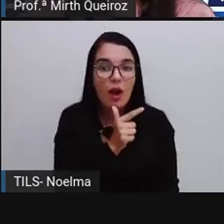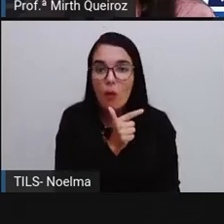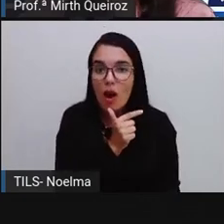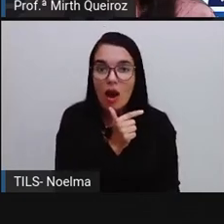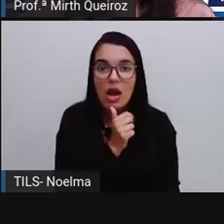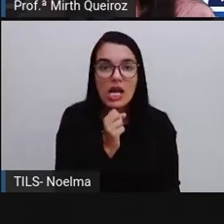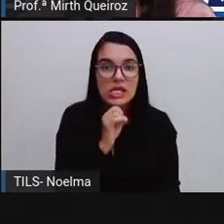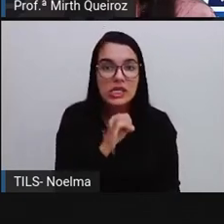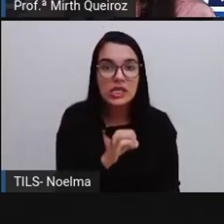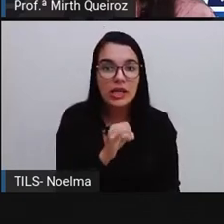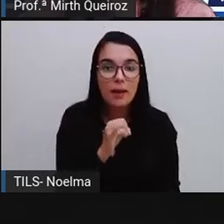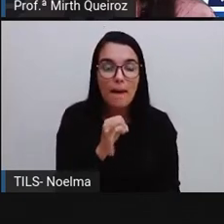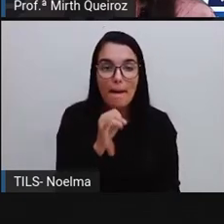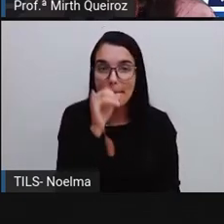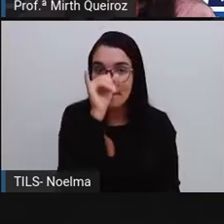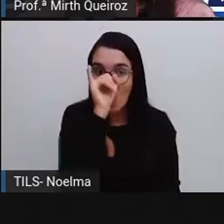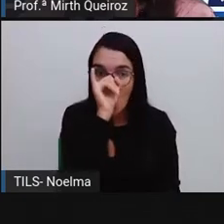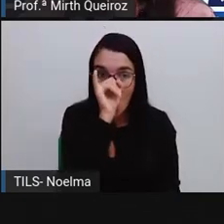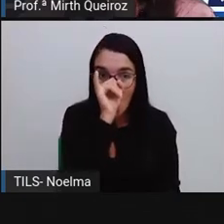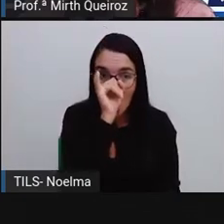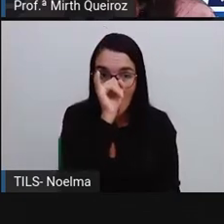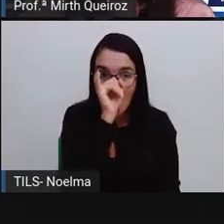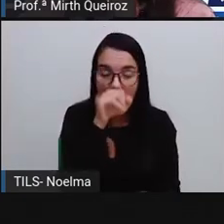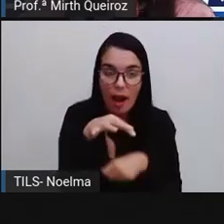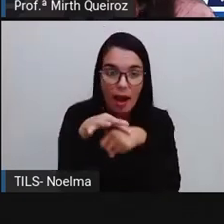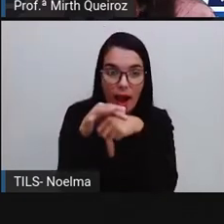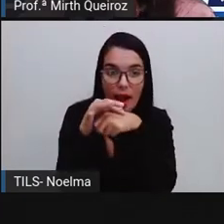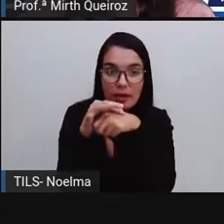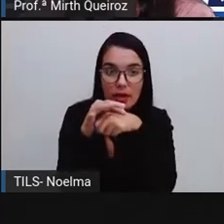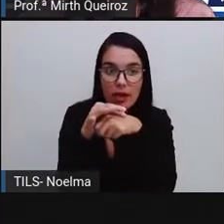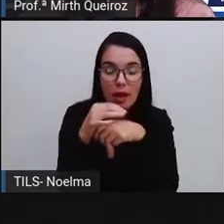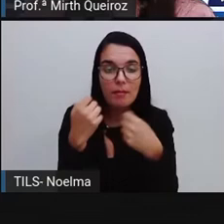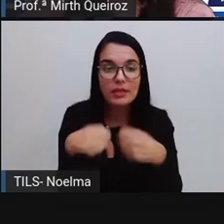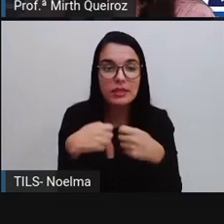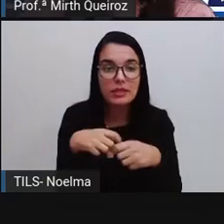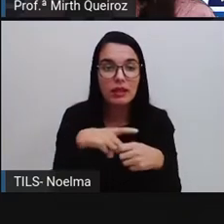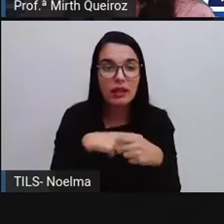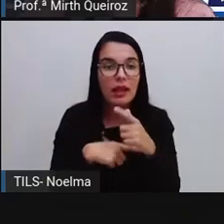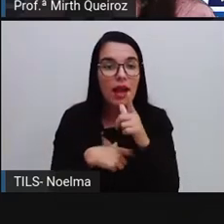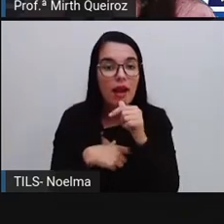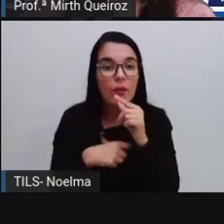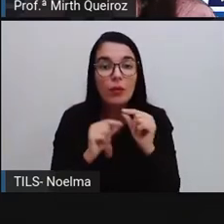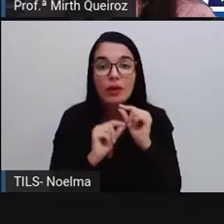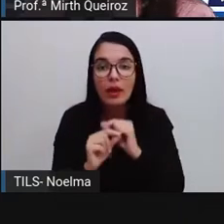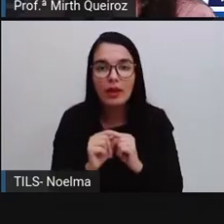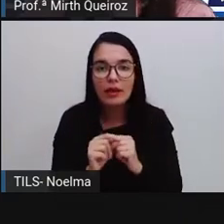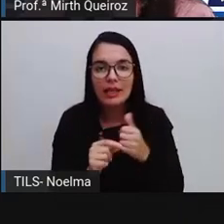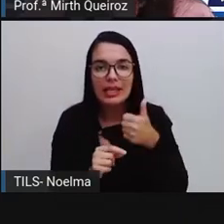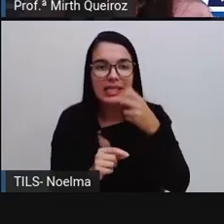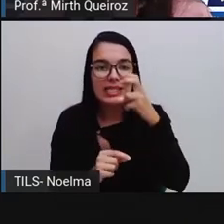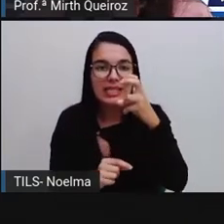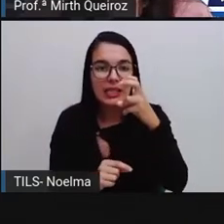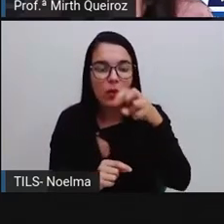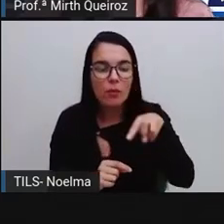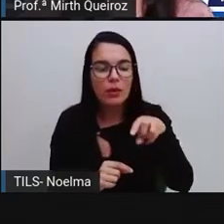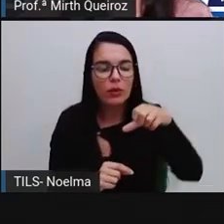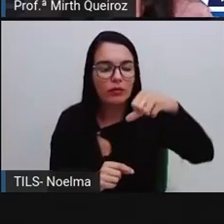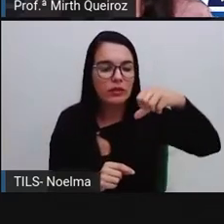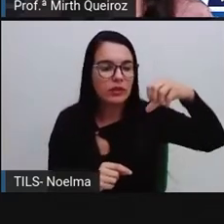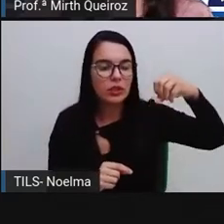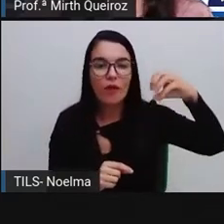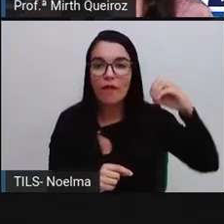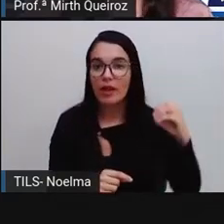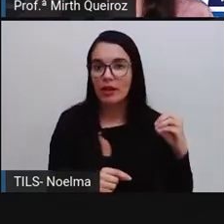5.990 litros para a gente ter um kg de carne de gado a gente vai gastar aí 15 1.400 litros